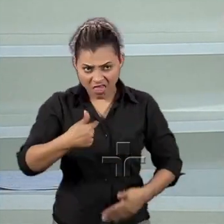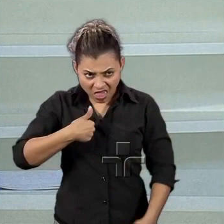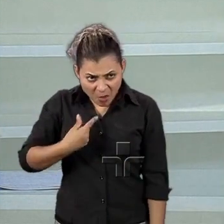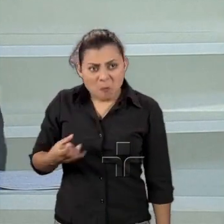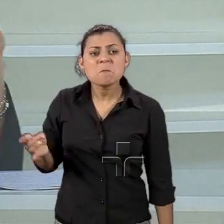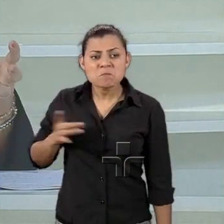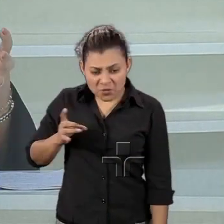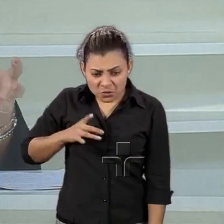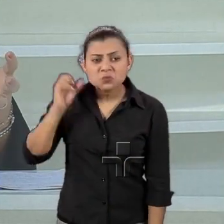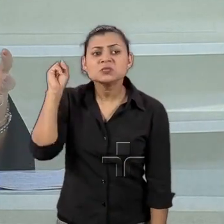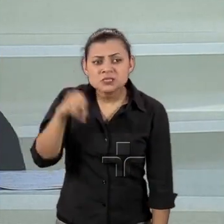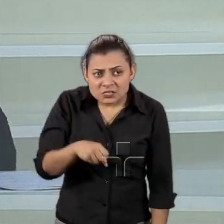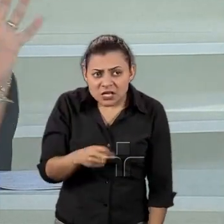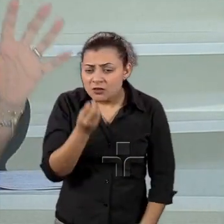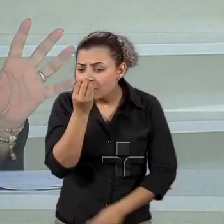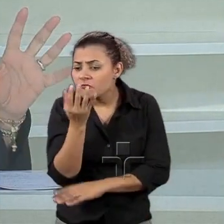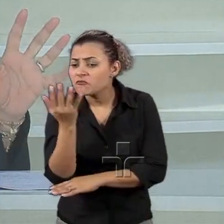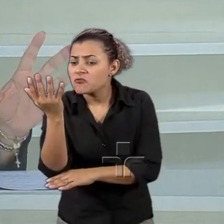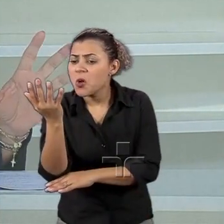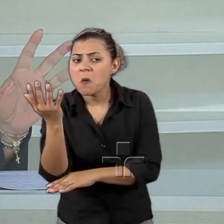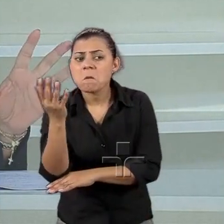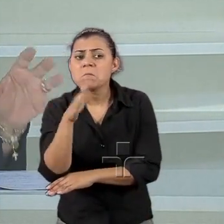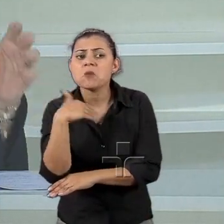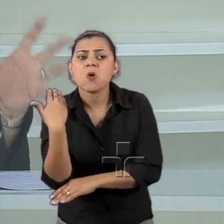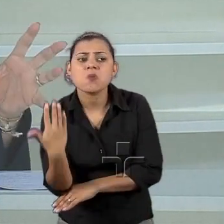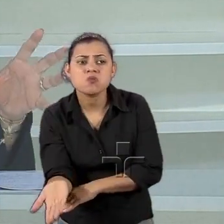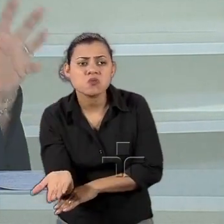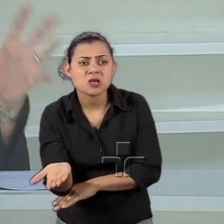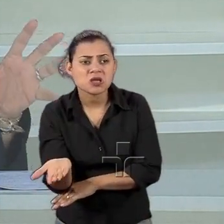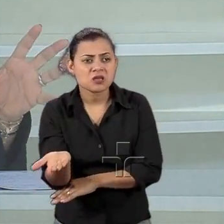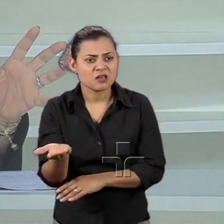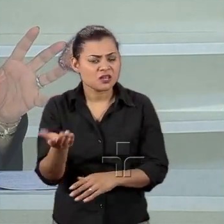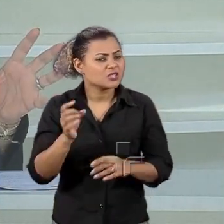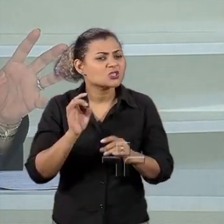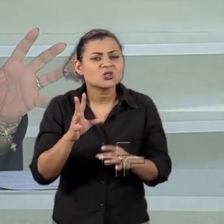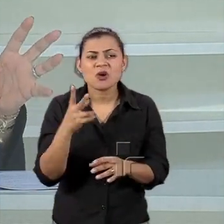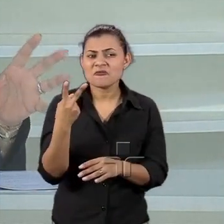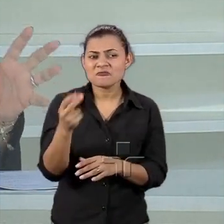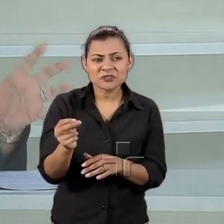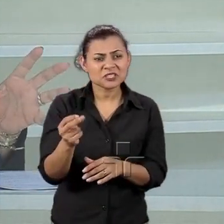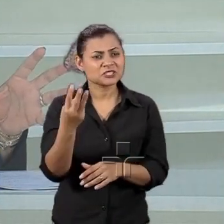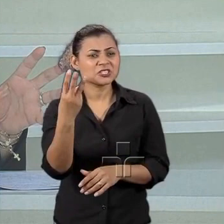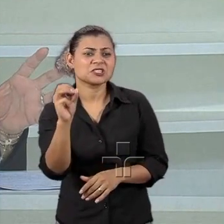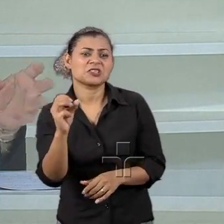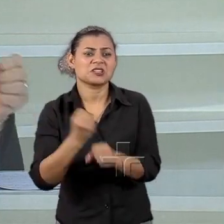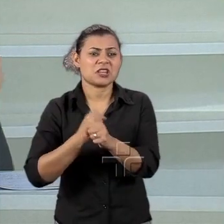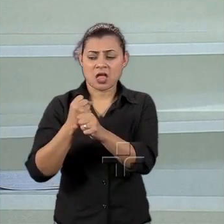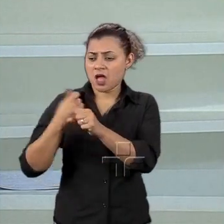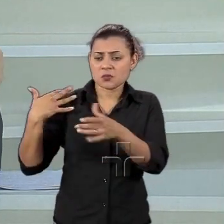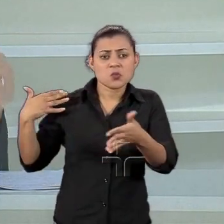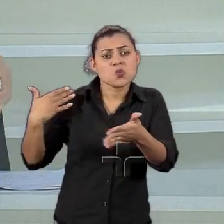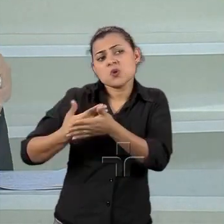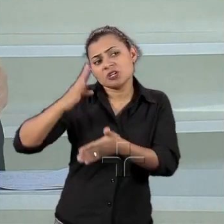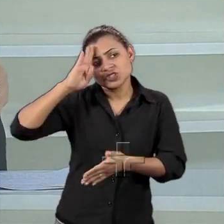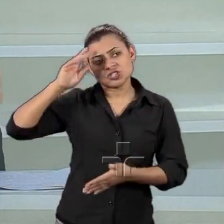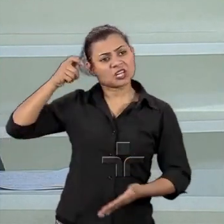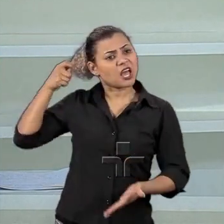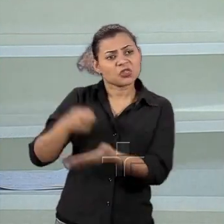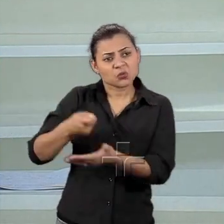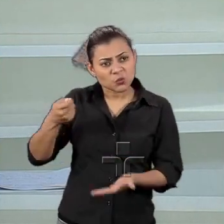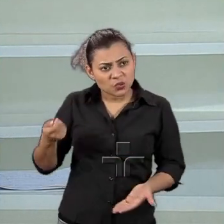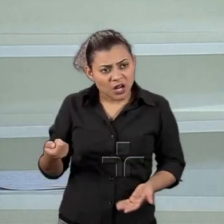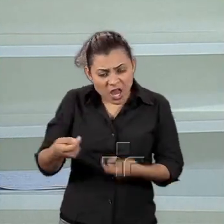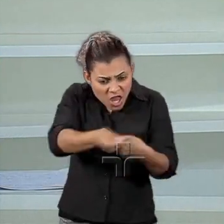murchar, dessa flor morrer e sobrar só os espinhos? 20, 30 anos de ditadura, 20, 30 anos